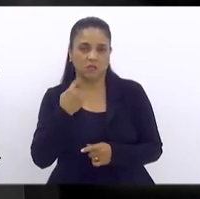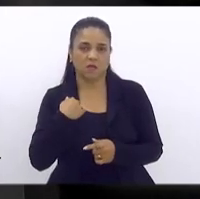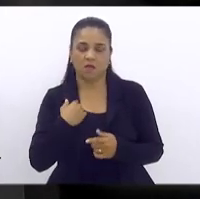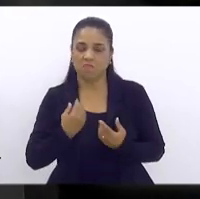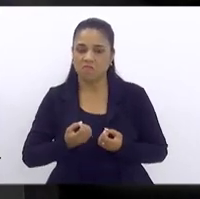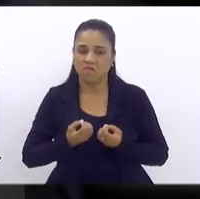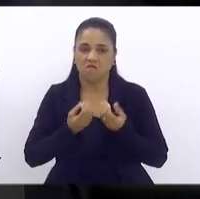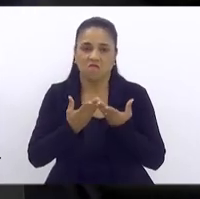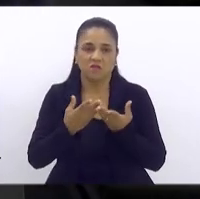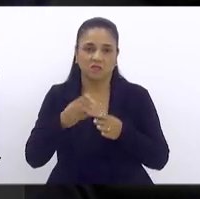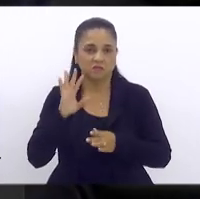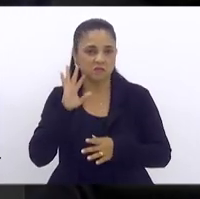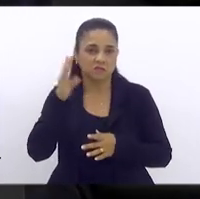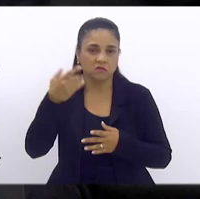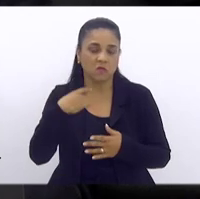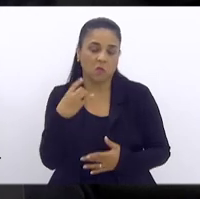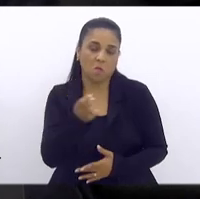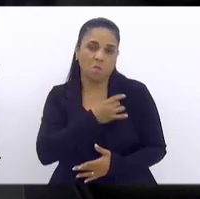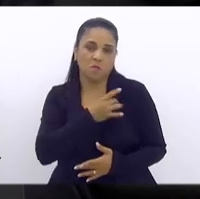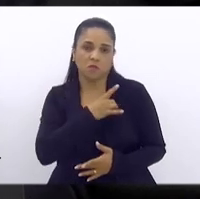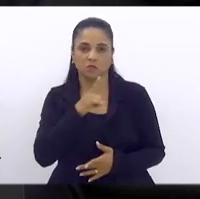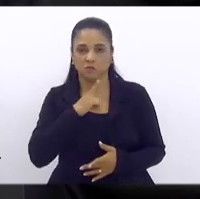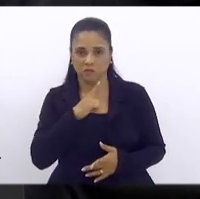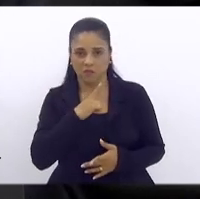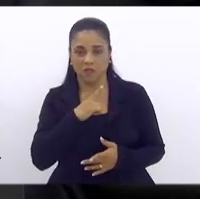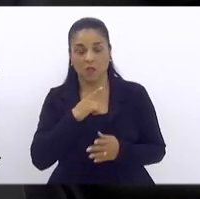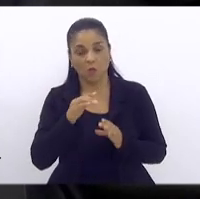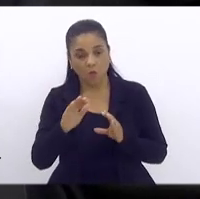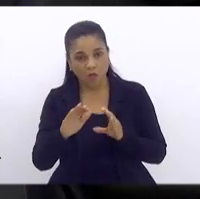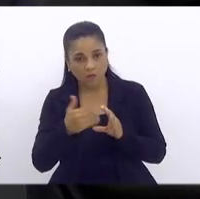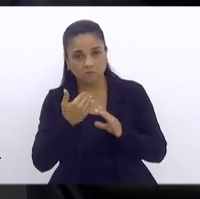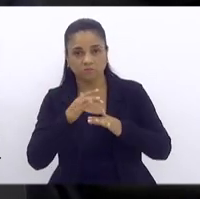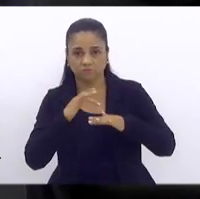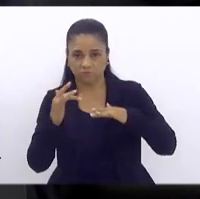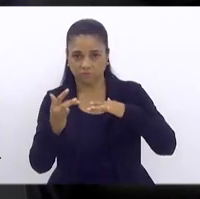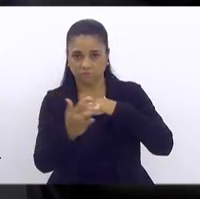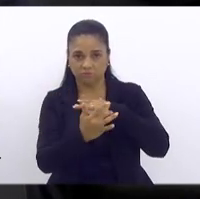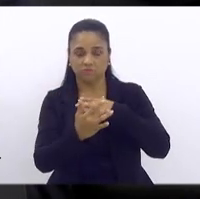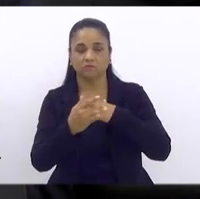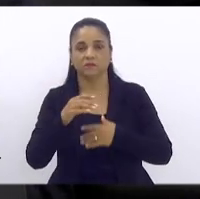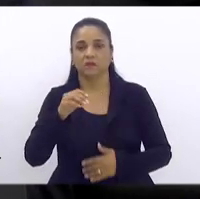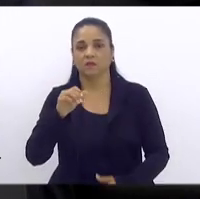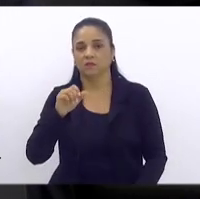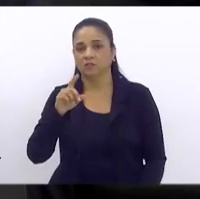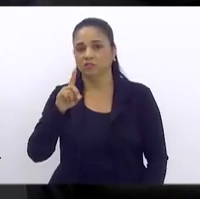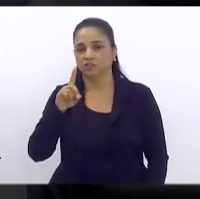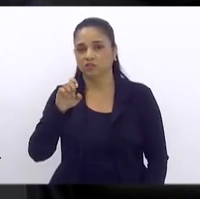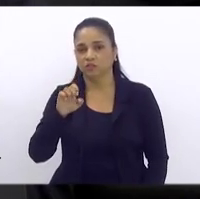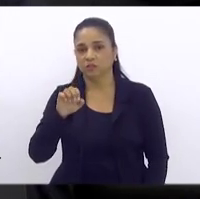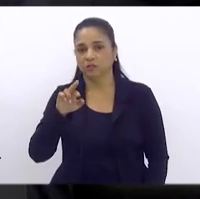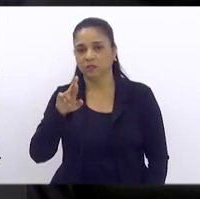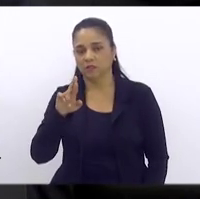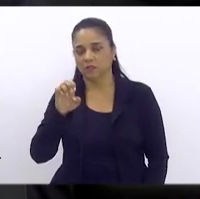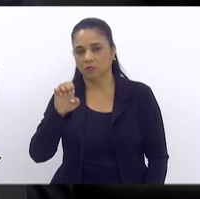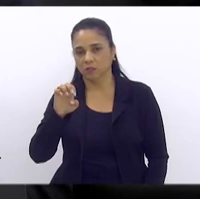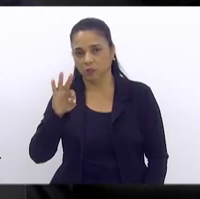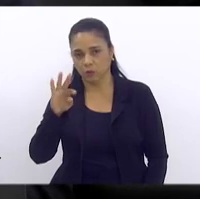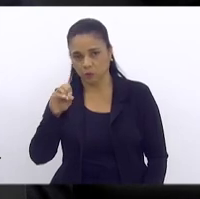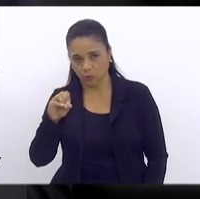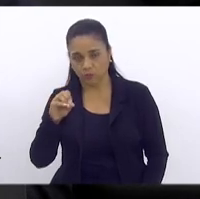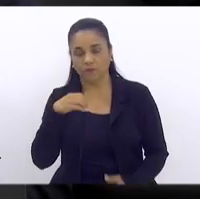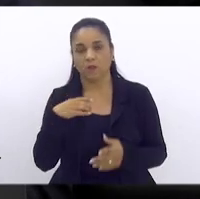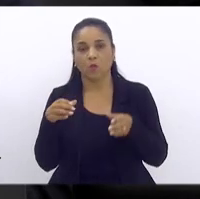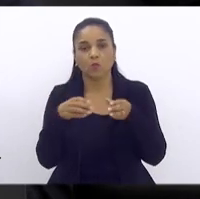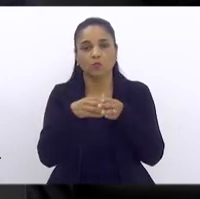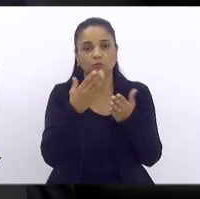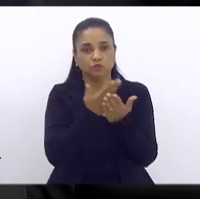uma solução, ainda tenho muito medo. A gente recebe também pelas redes sociais da Direito Ágil, que é a startup, que era esse grupo de estudos, né, que a gente tinha na